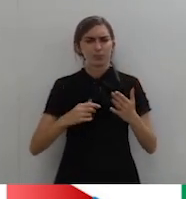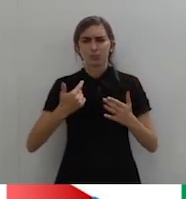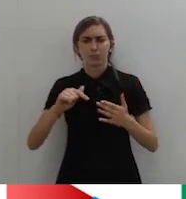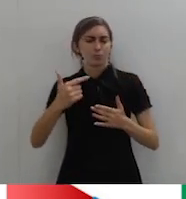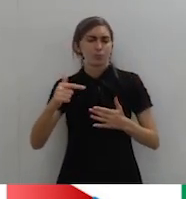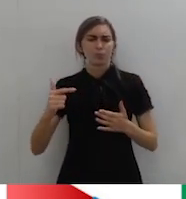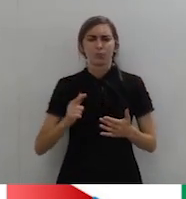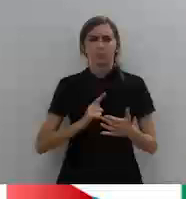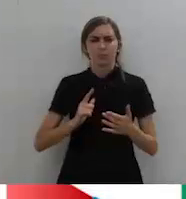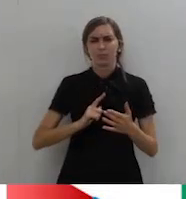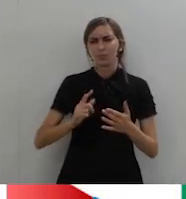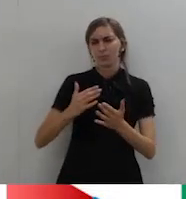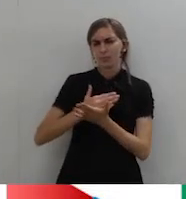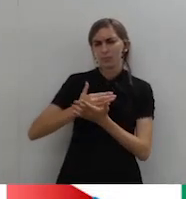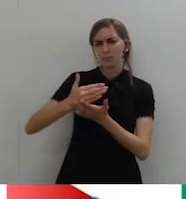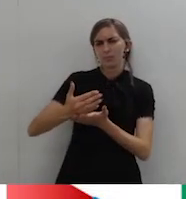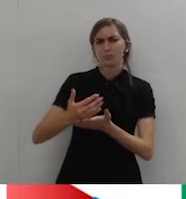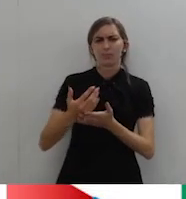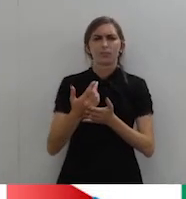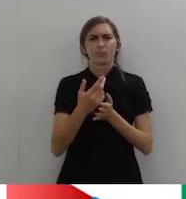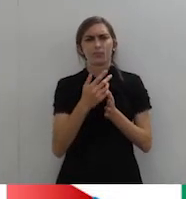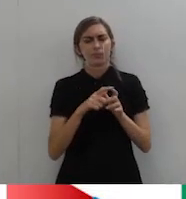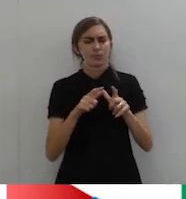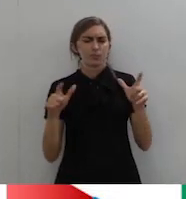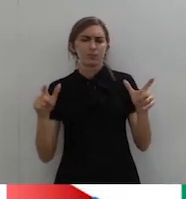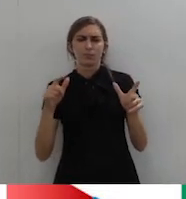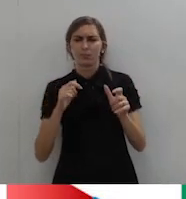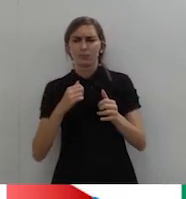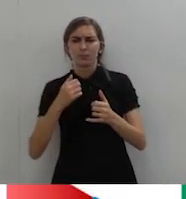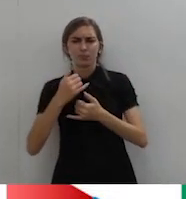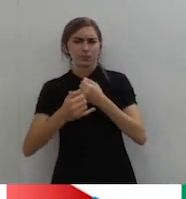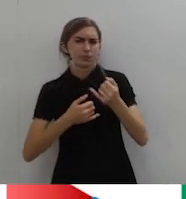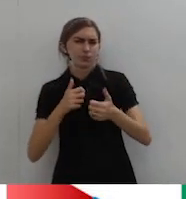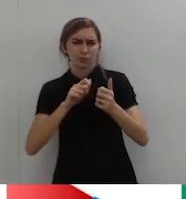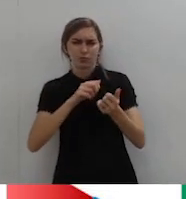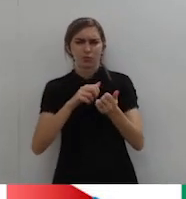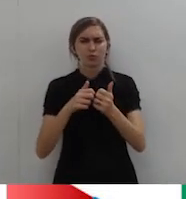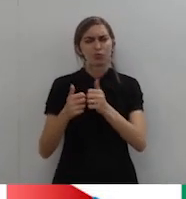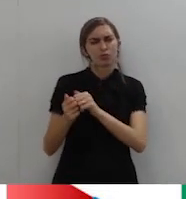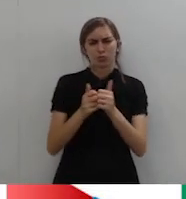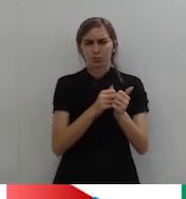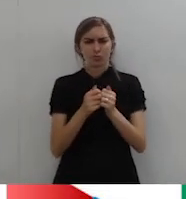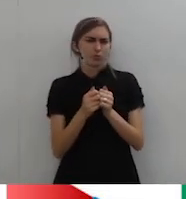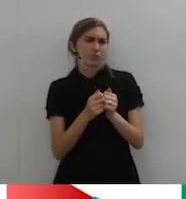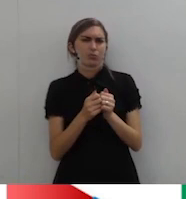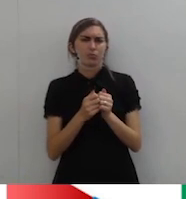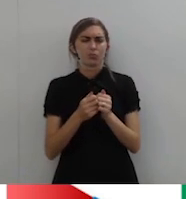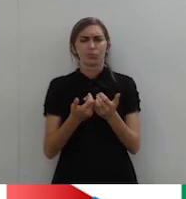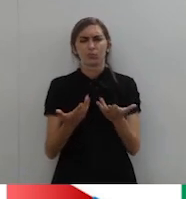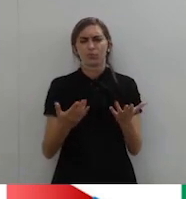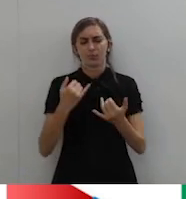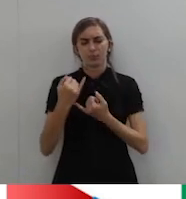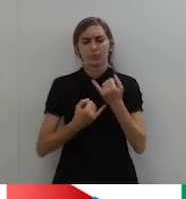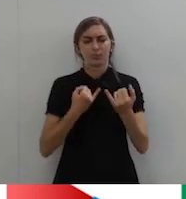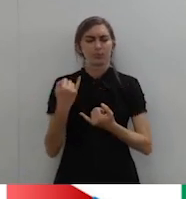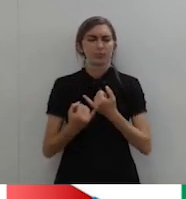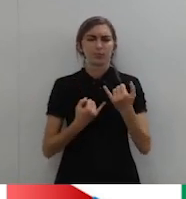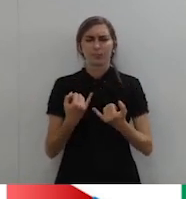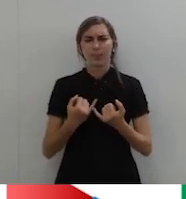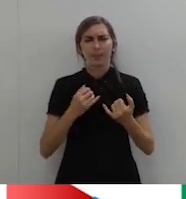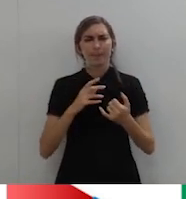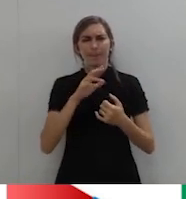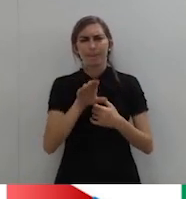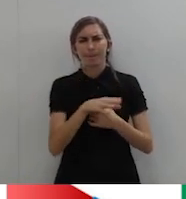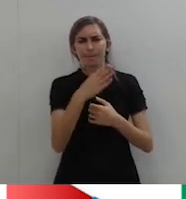Então não há nenhuma origem específica na maioria desses jogos. Eles nascem na necessidade do homem para jogar, brincar. E